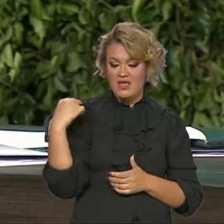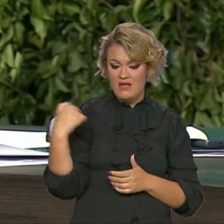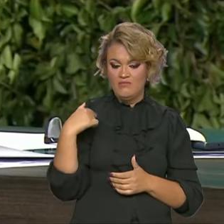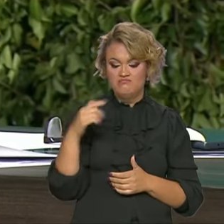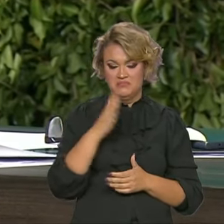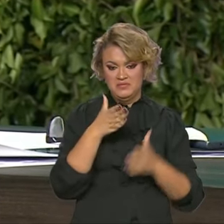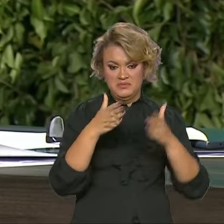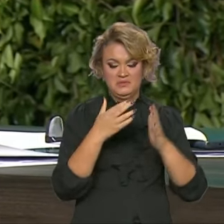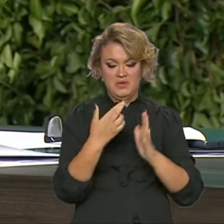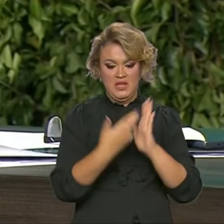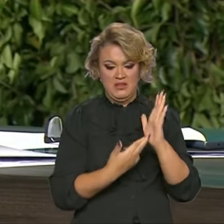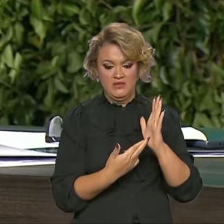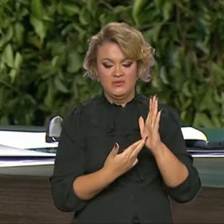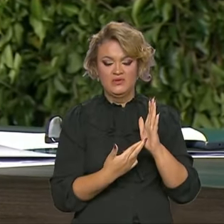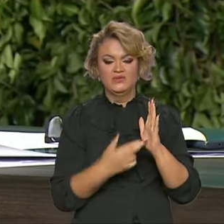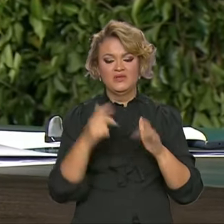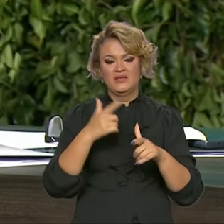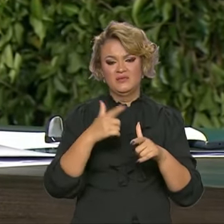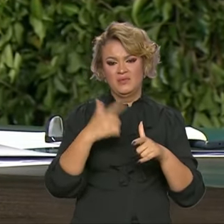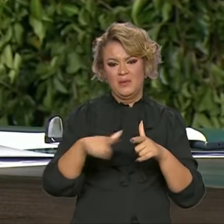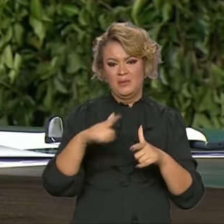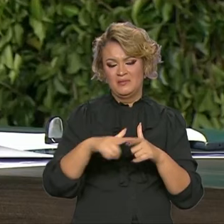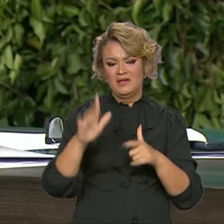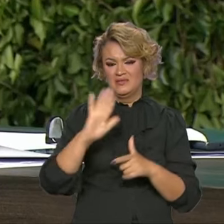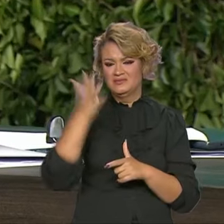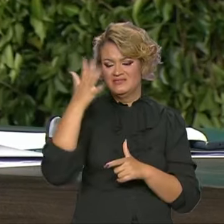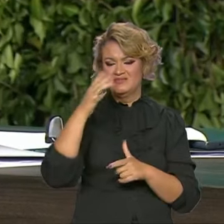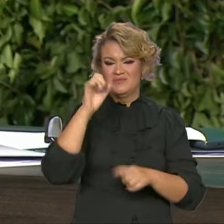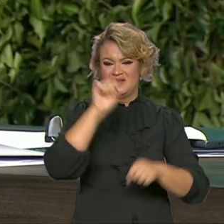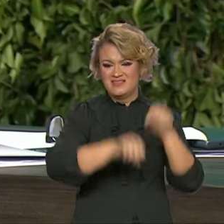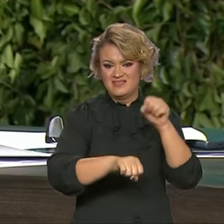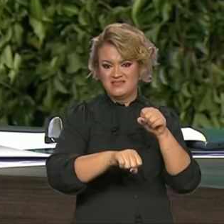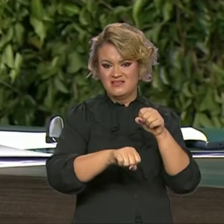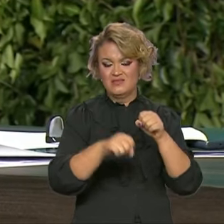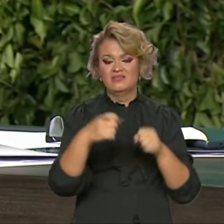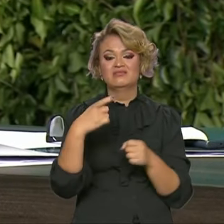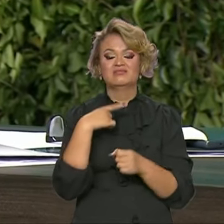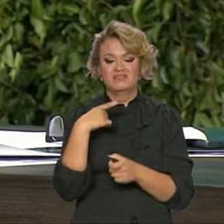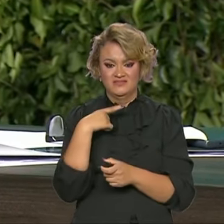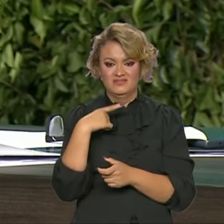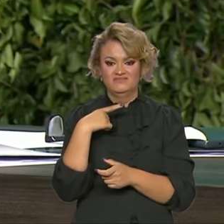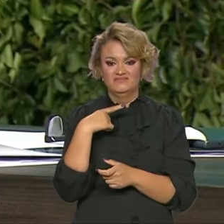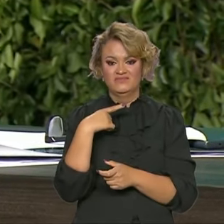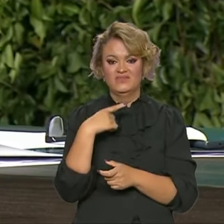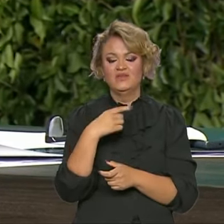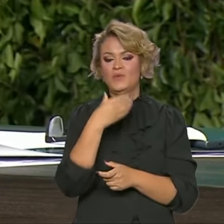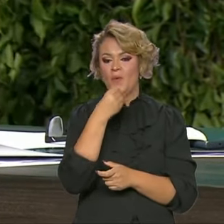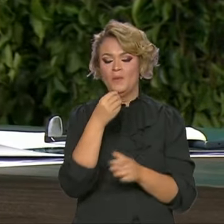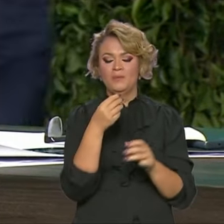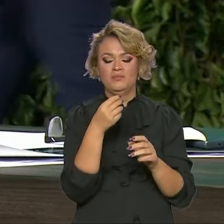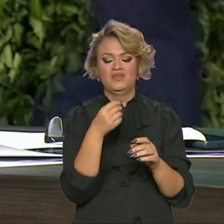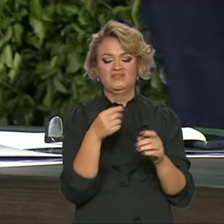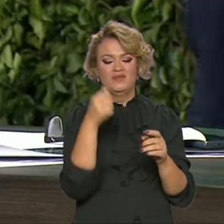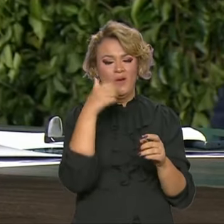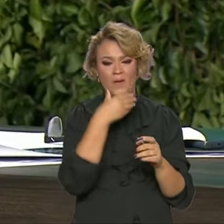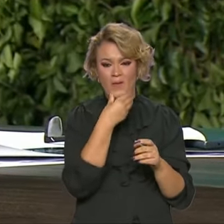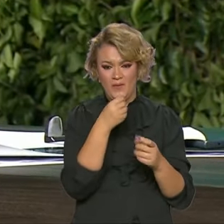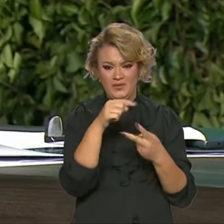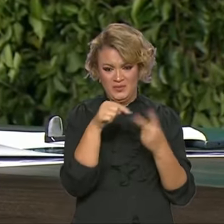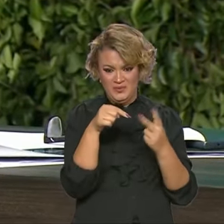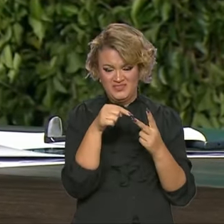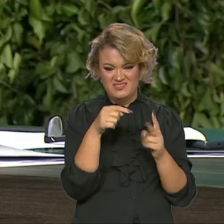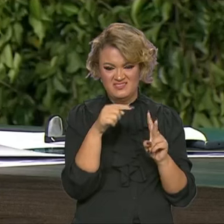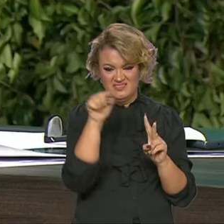daquele trágico assassinato que ocorreu do indigenista e do